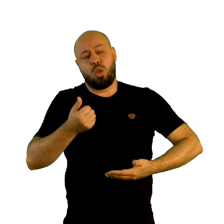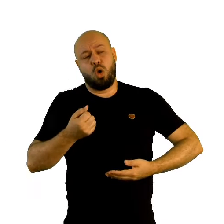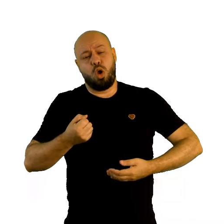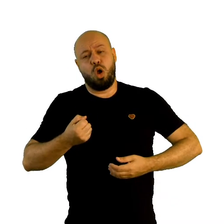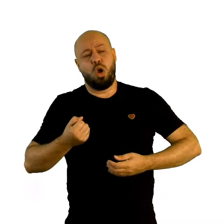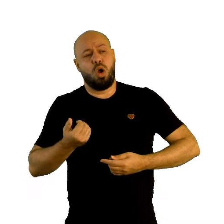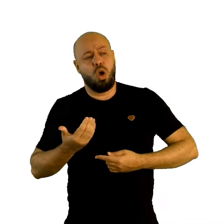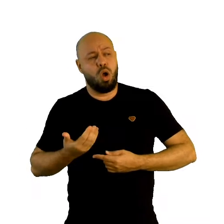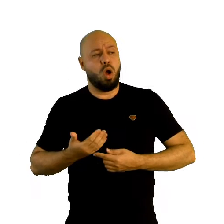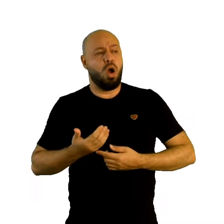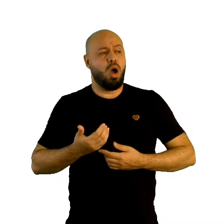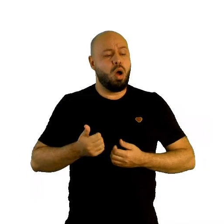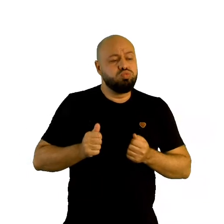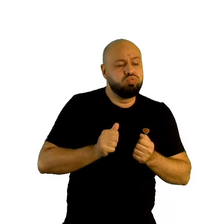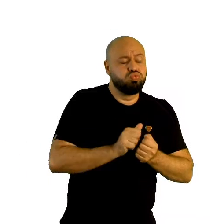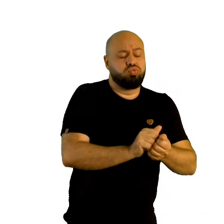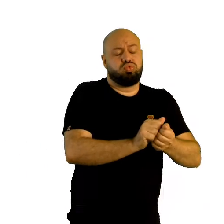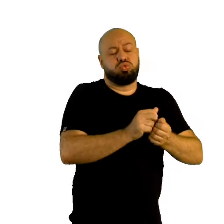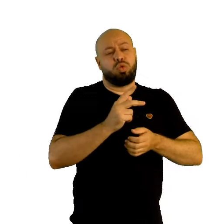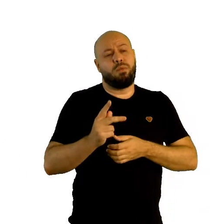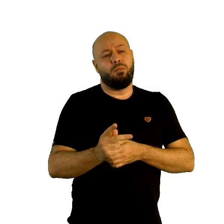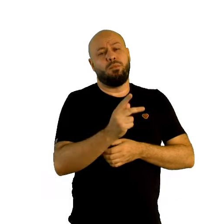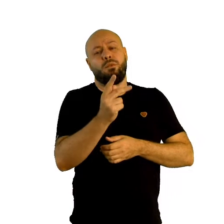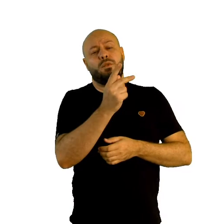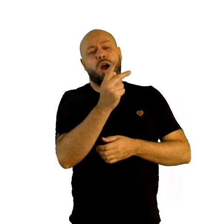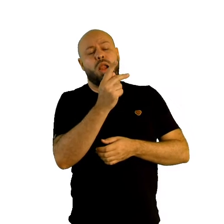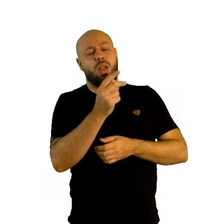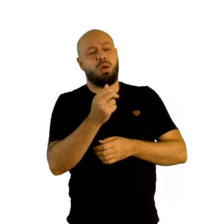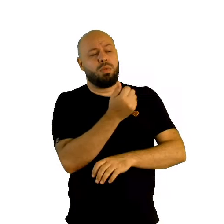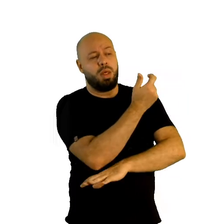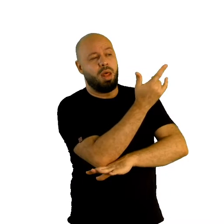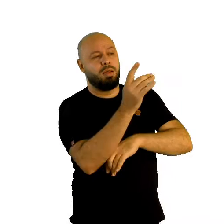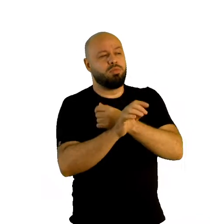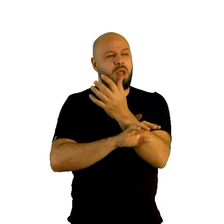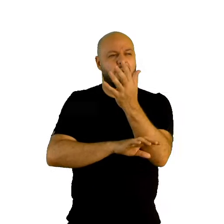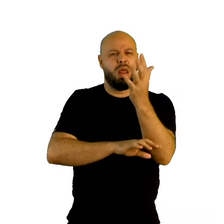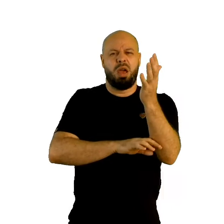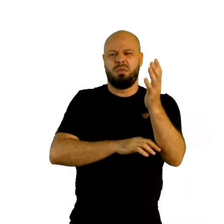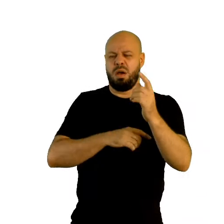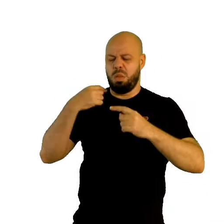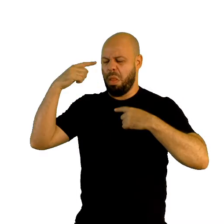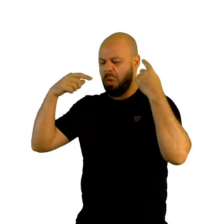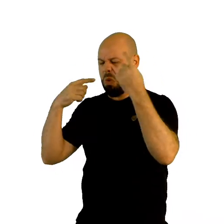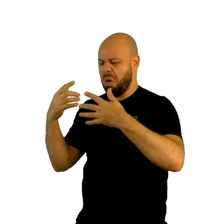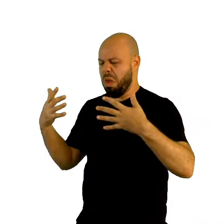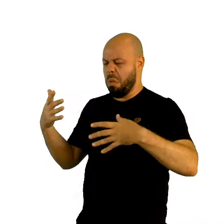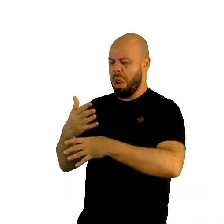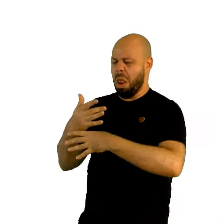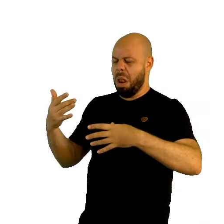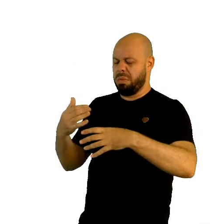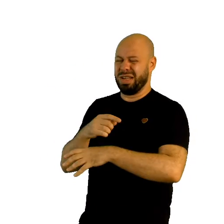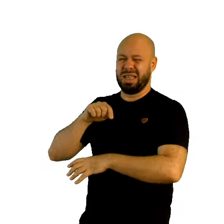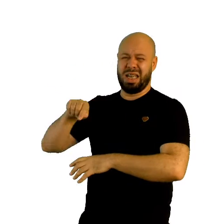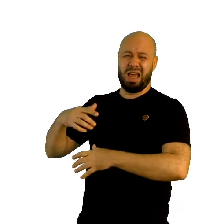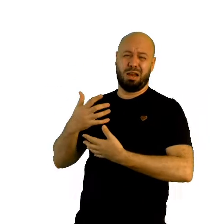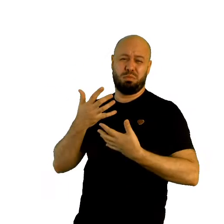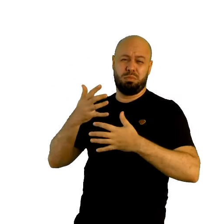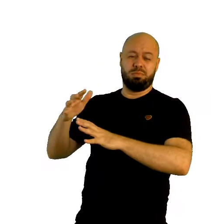natureza, longe dos valores consumistas e da loucura da cidade, diz a fotógrafa e